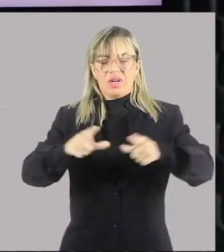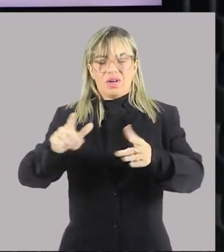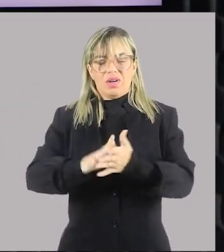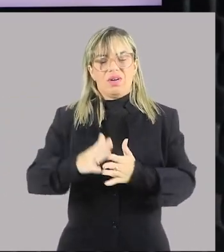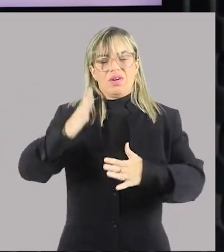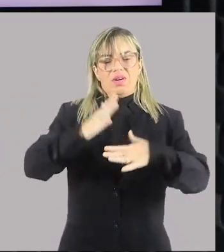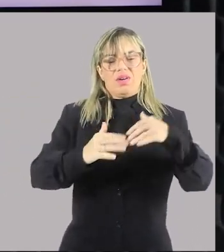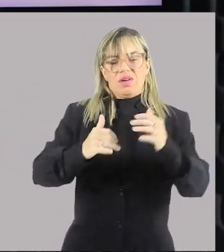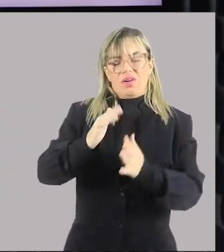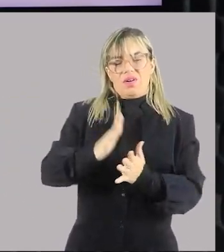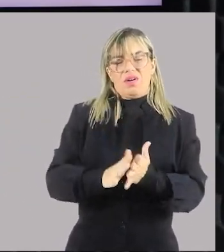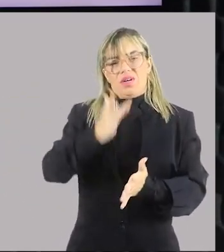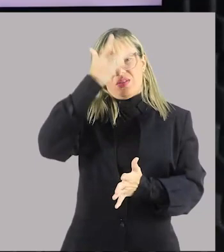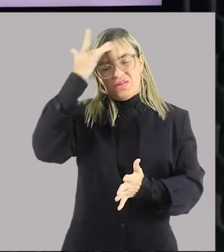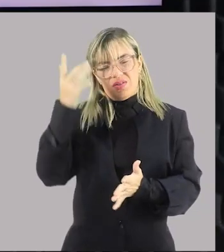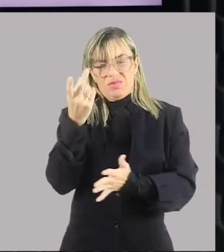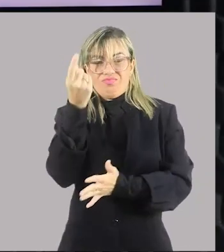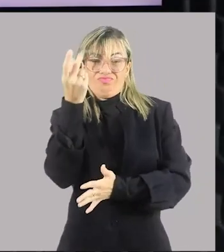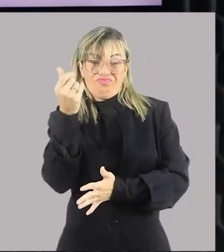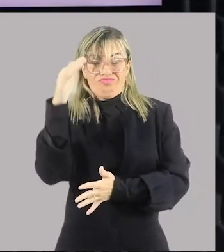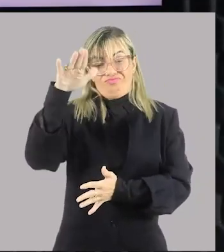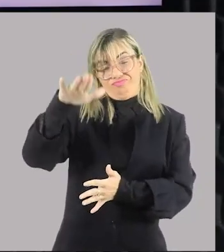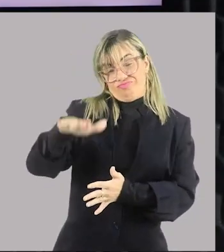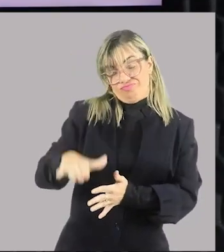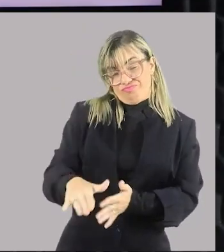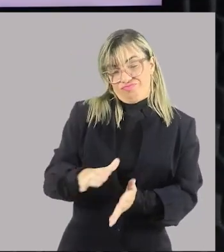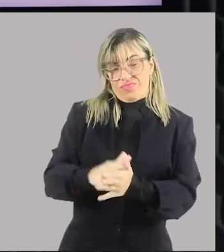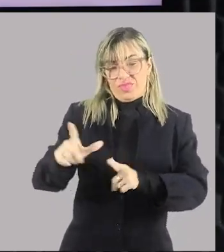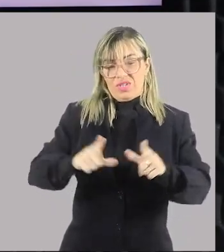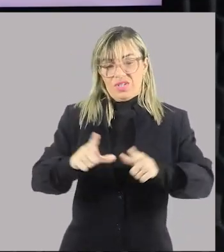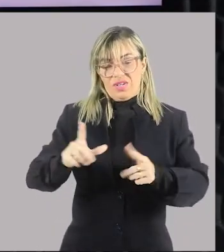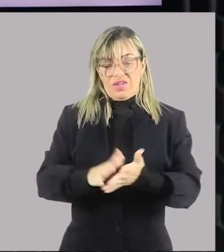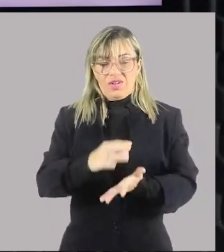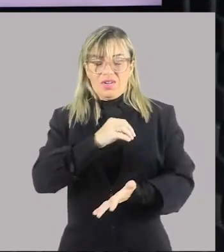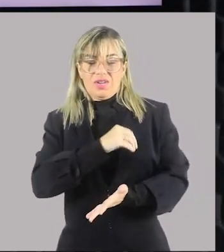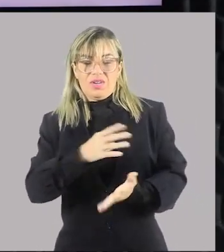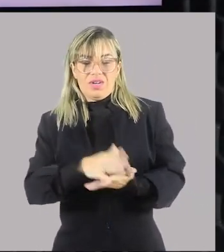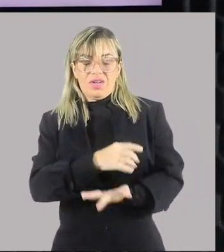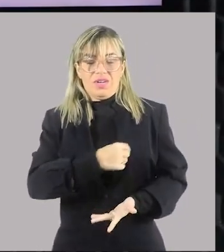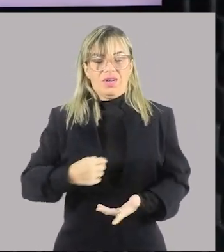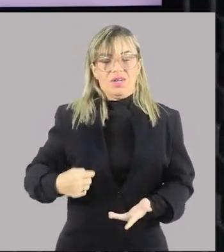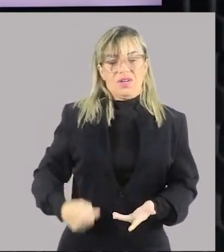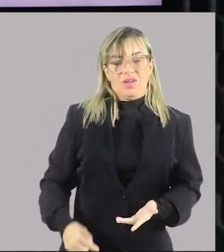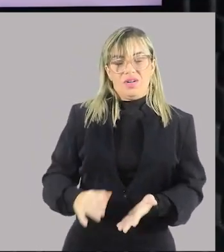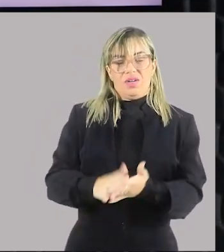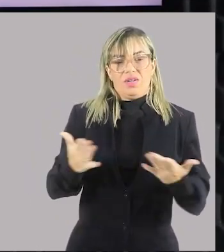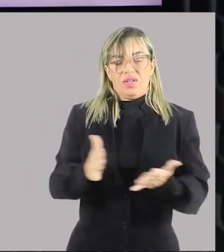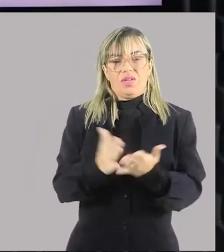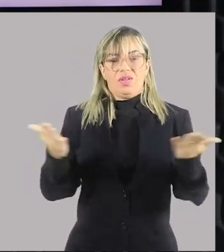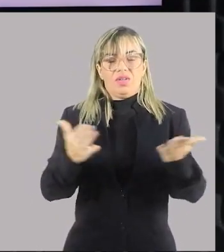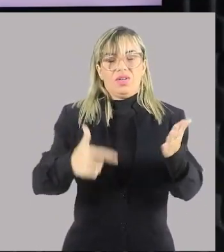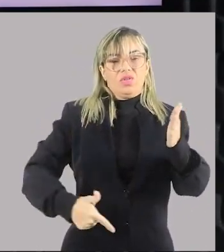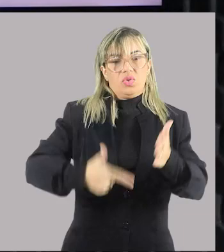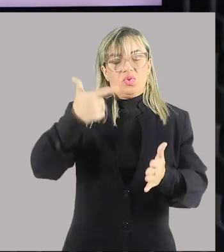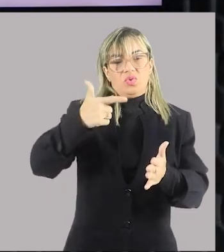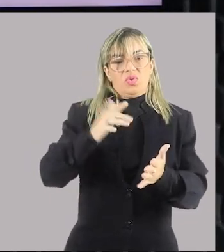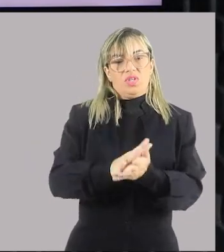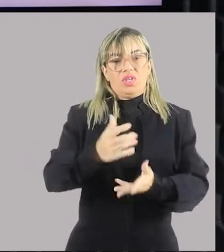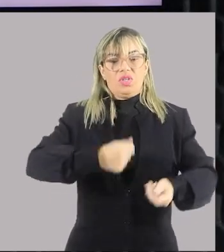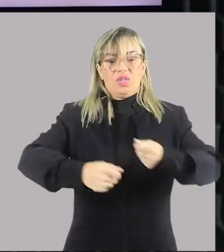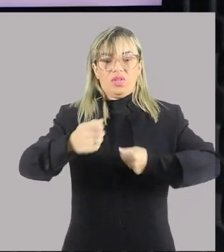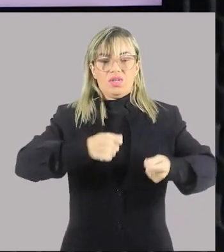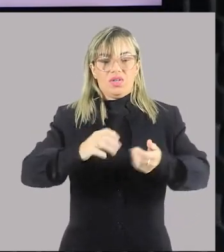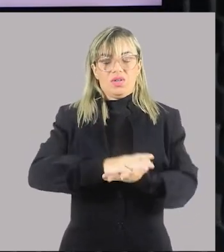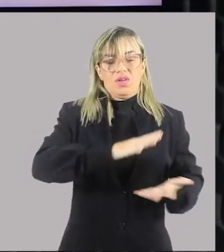obra, rebarata muito, né? O sistema de produção da China. A China que hoje é a segunda maior economia do mundo,